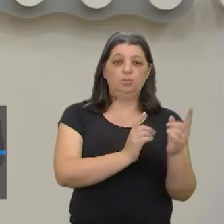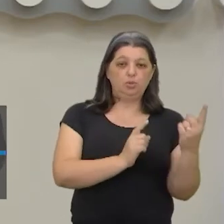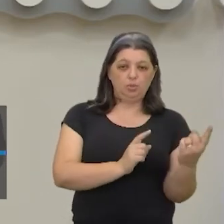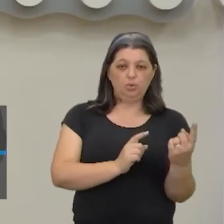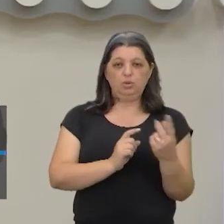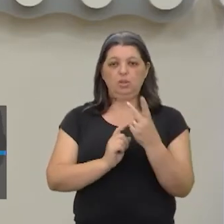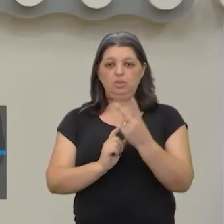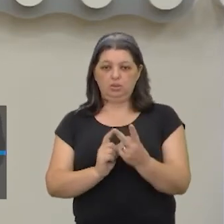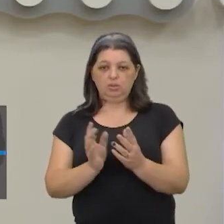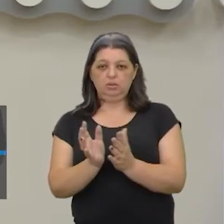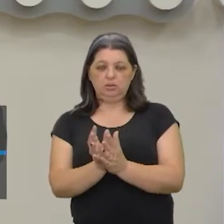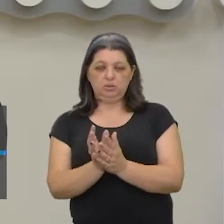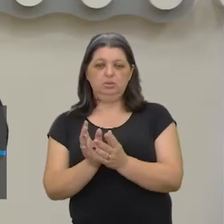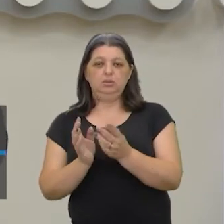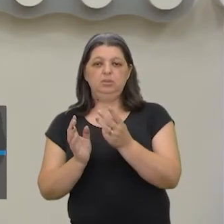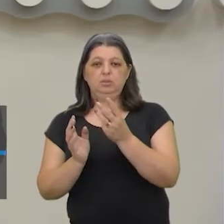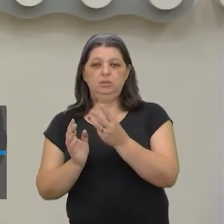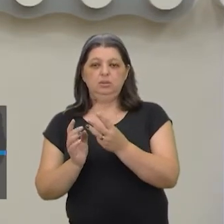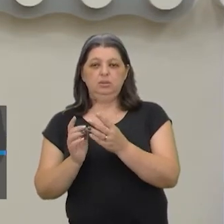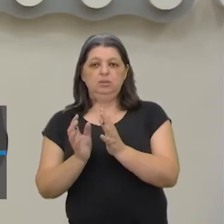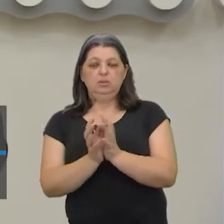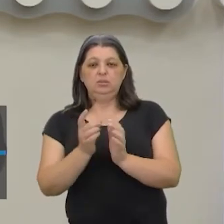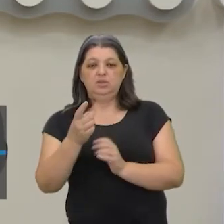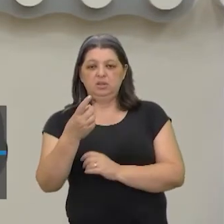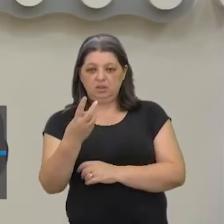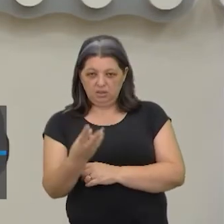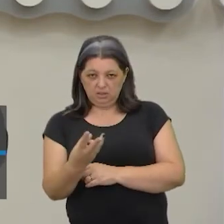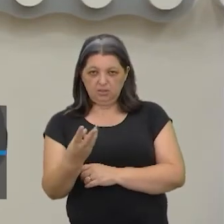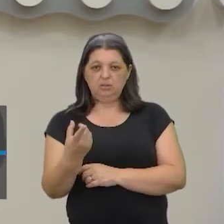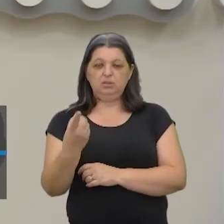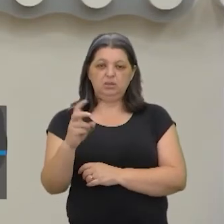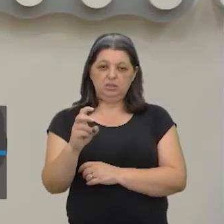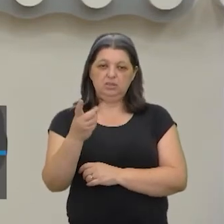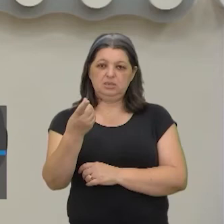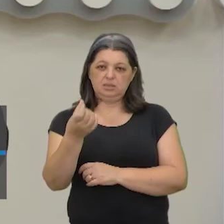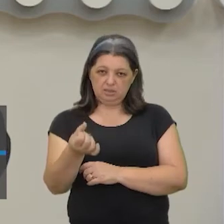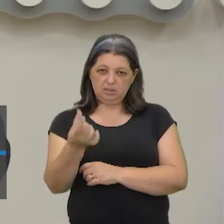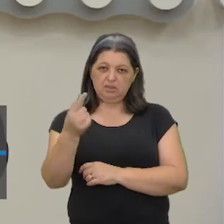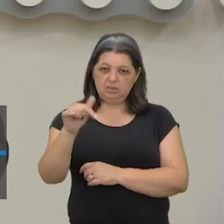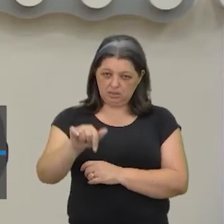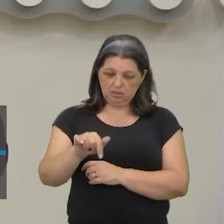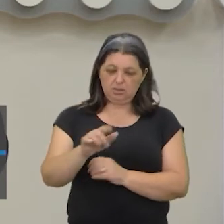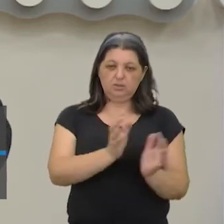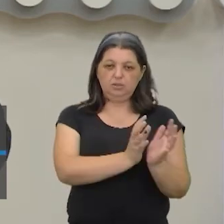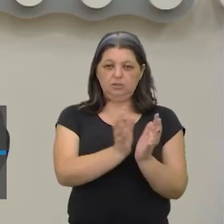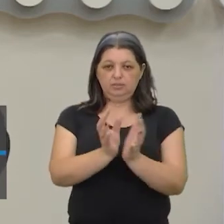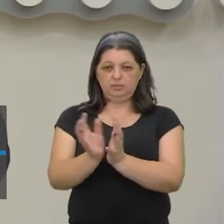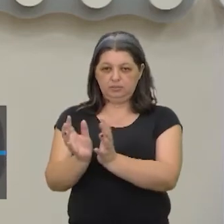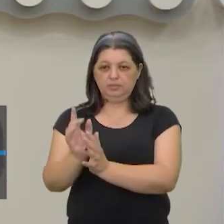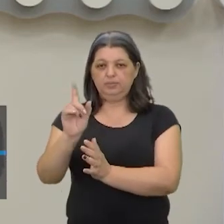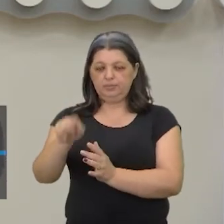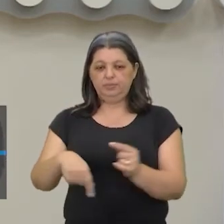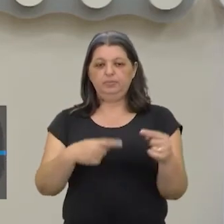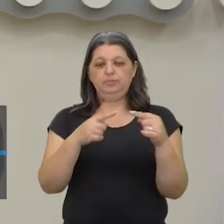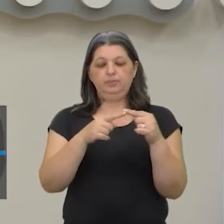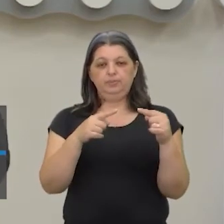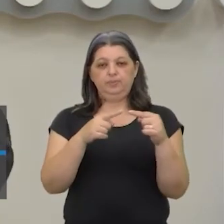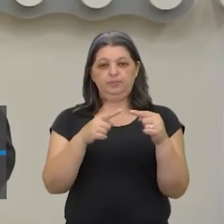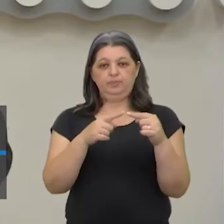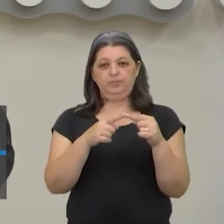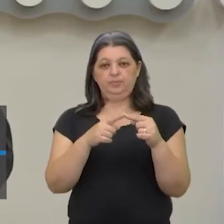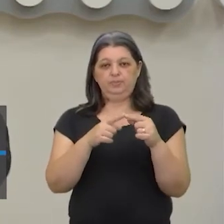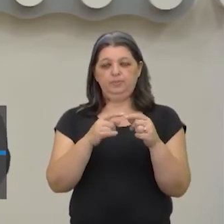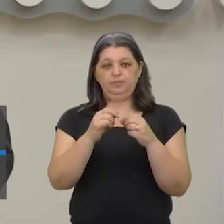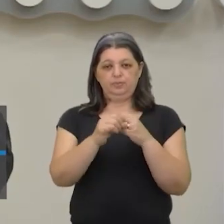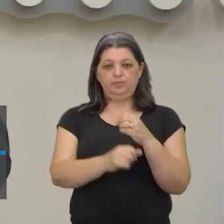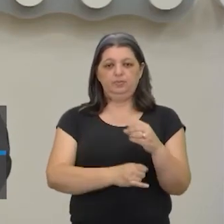grupo 2, grupo 13, 15, 16 e 17. Se for entre esses elementos, é uma ligação iônica.